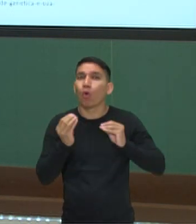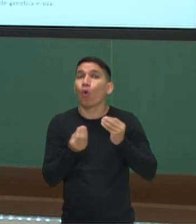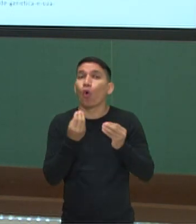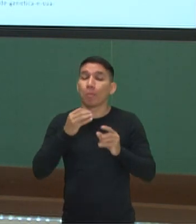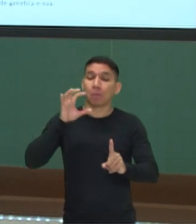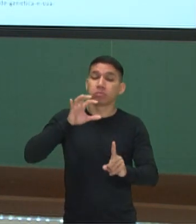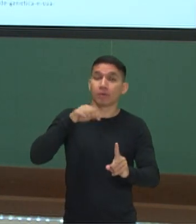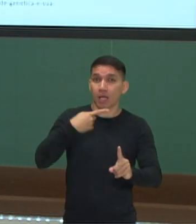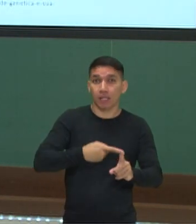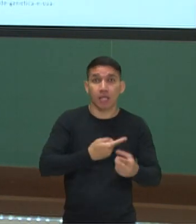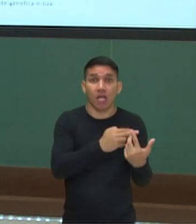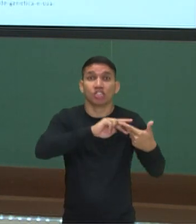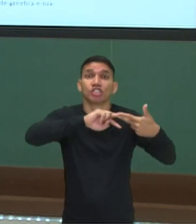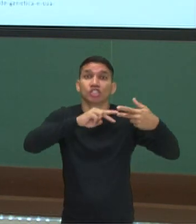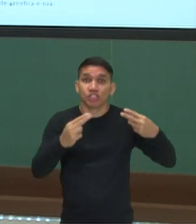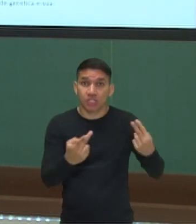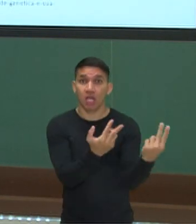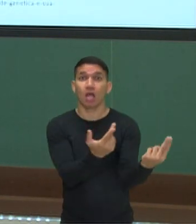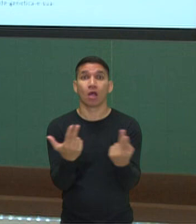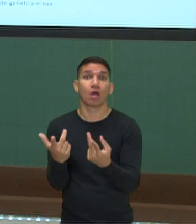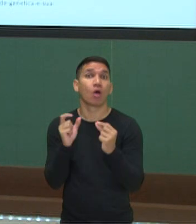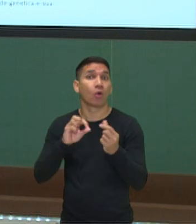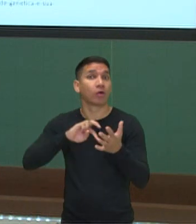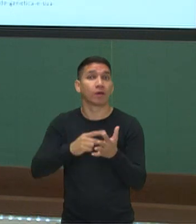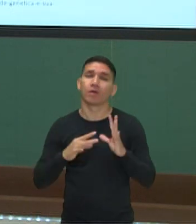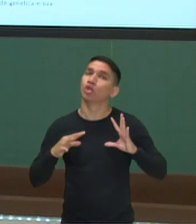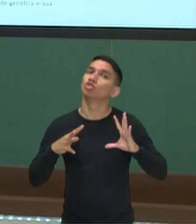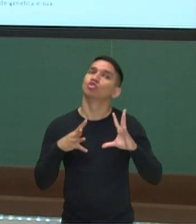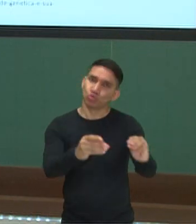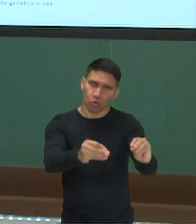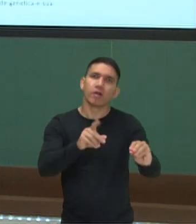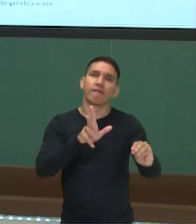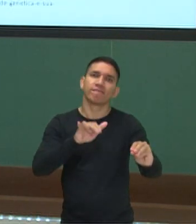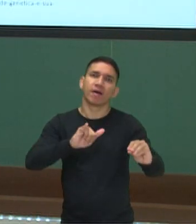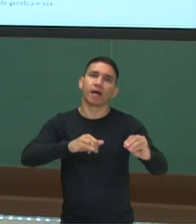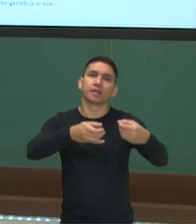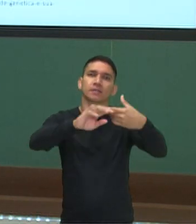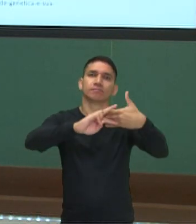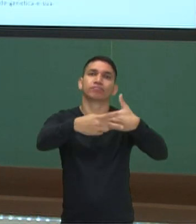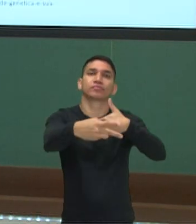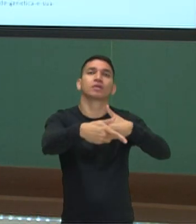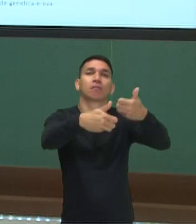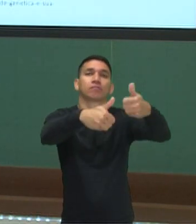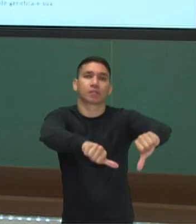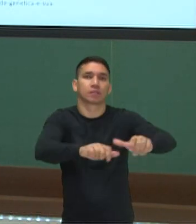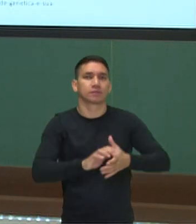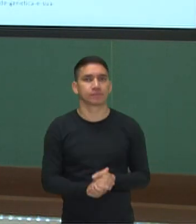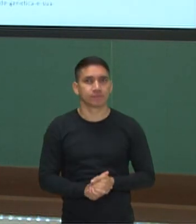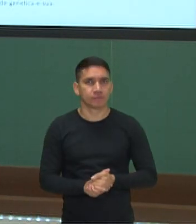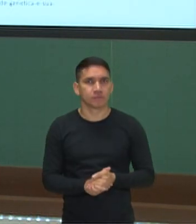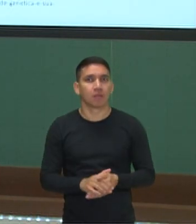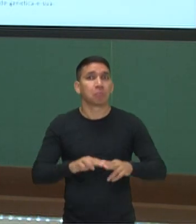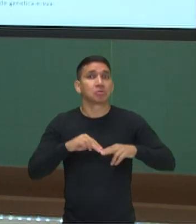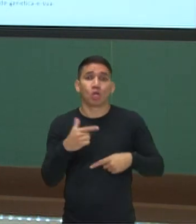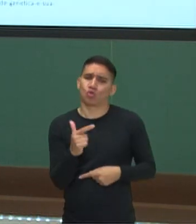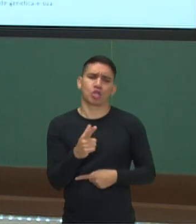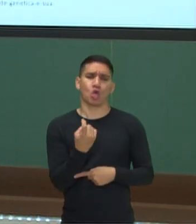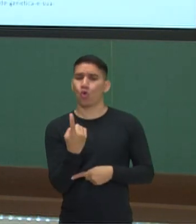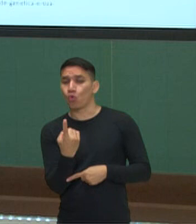são geneticamente idênticas, todas serão afetadas. Ou seja, não tem nenhuma que seja um pouquinho